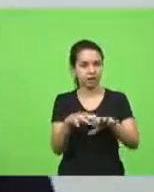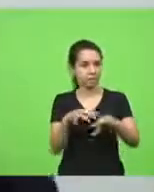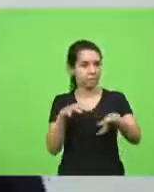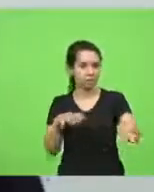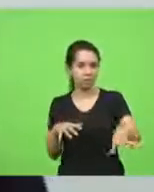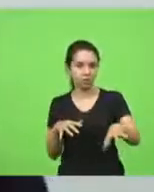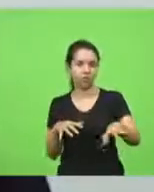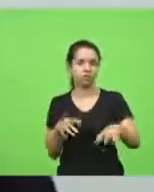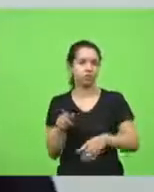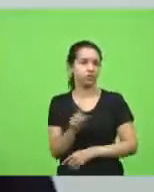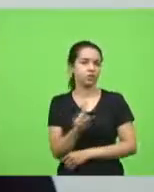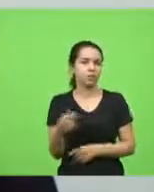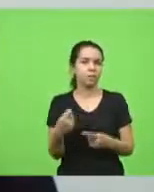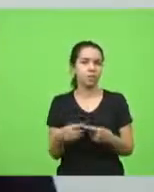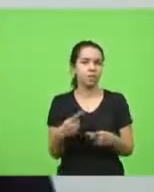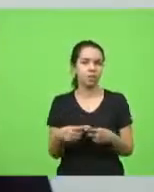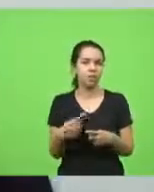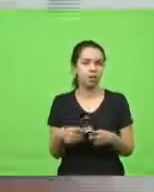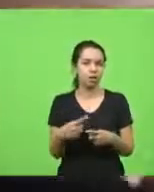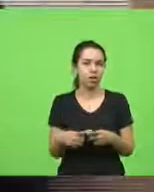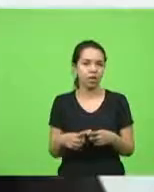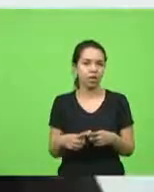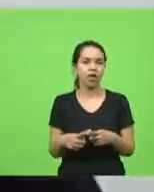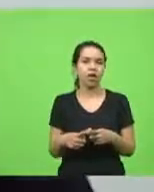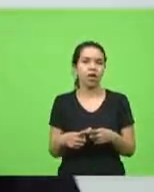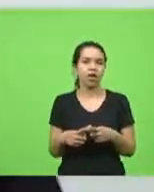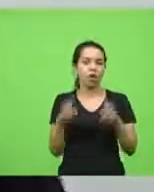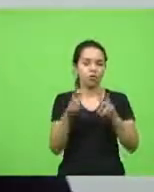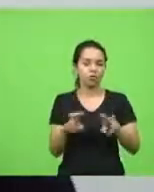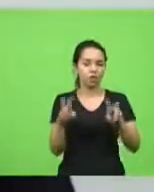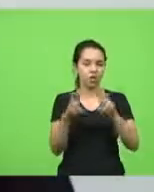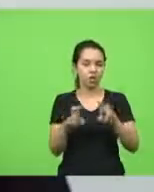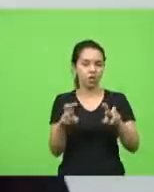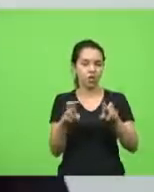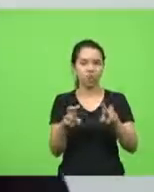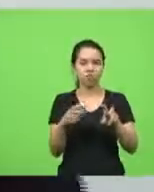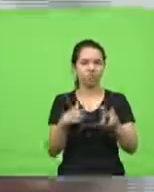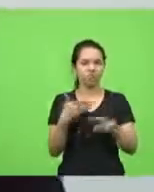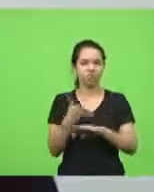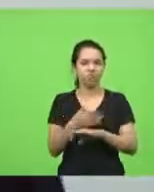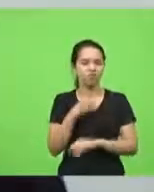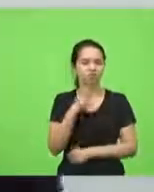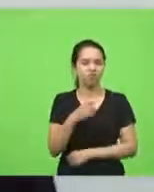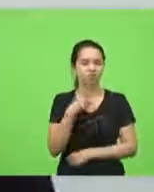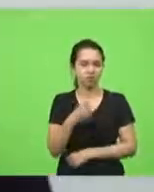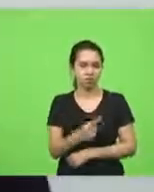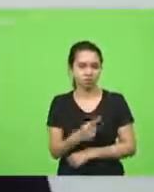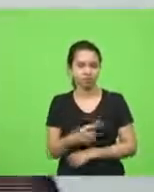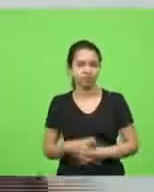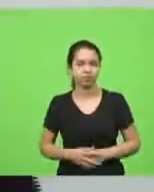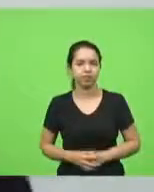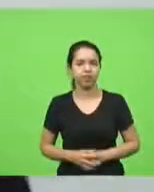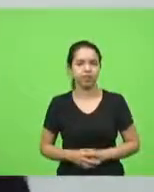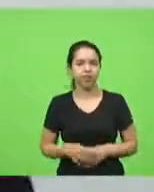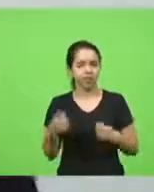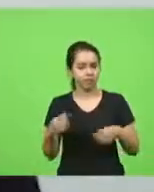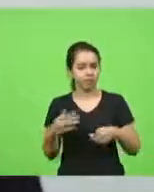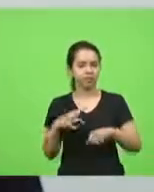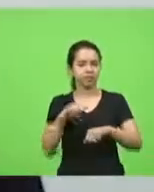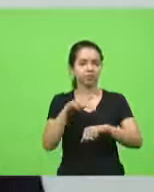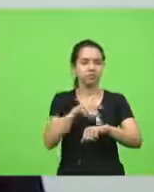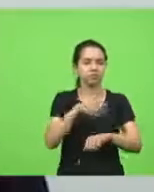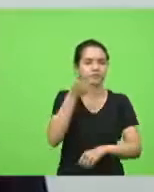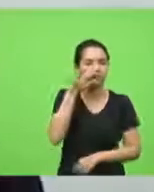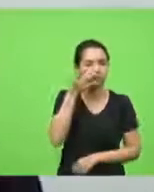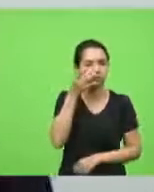funciona as plataformas digitais. Então, eles têm que ir presencialmente. Mas os pais, em muitos